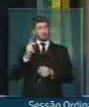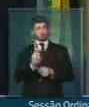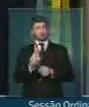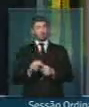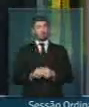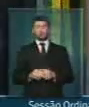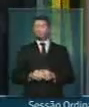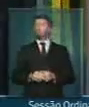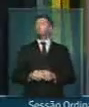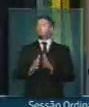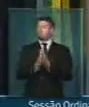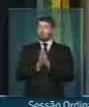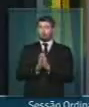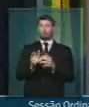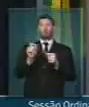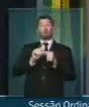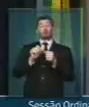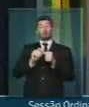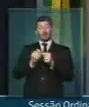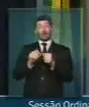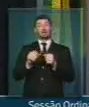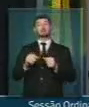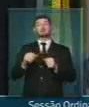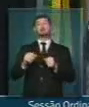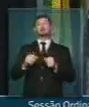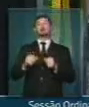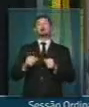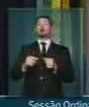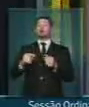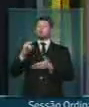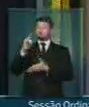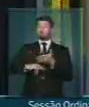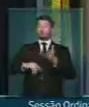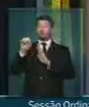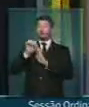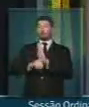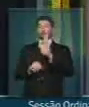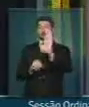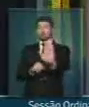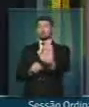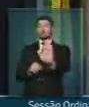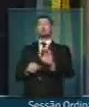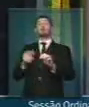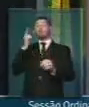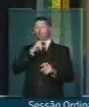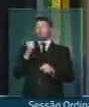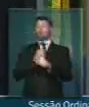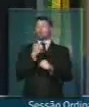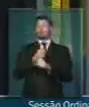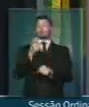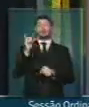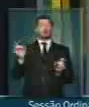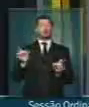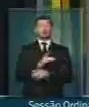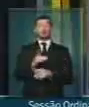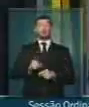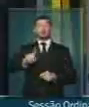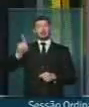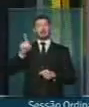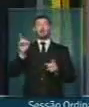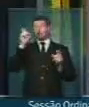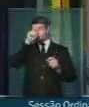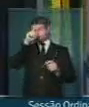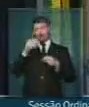que imediatamente faça um ajustamento de conduta para que as construções sejam concluídas e os hospitais sejam